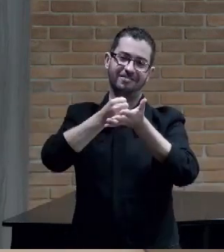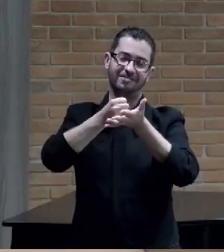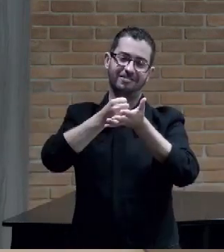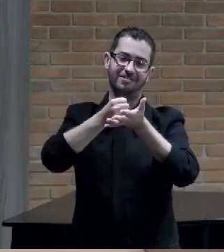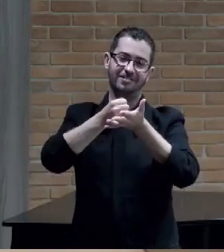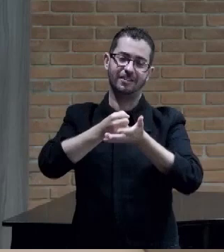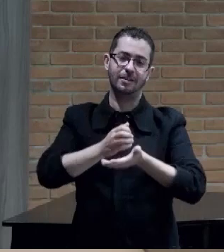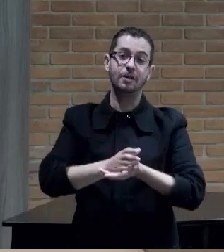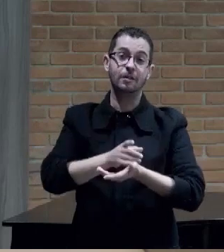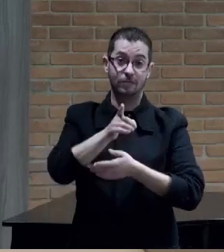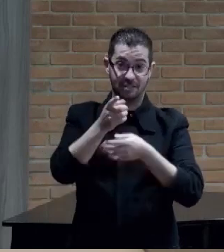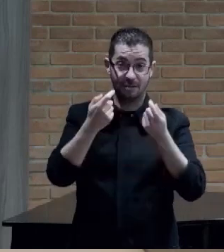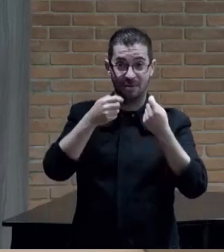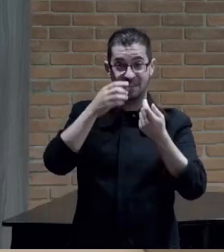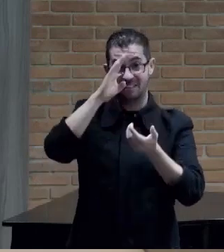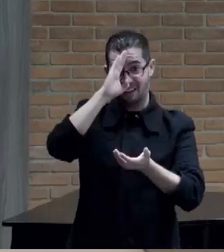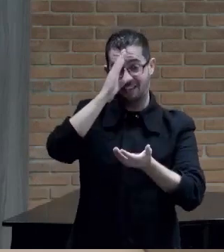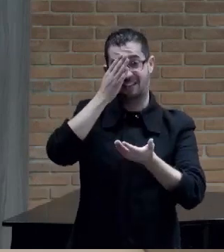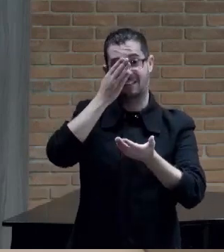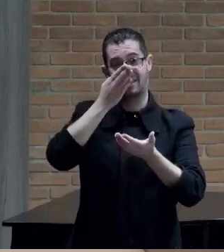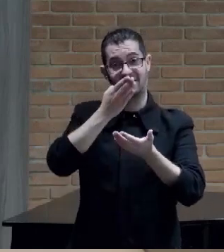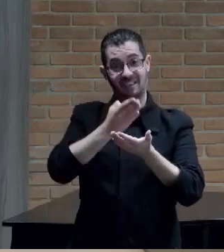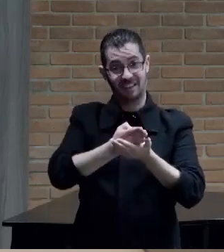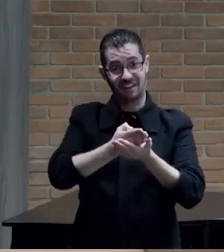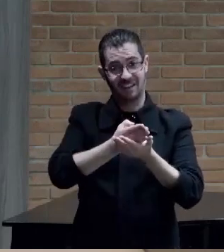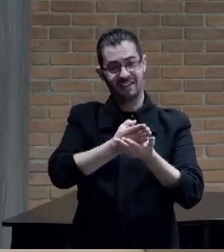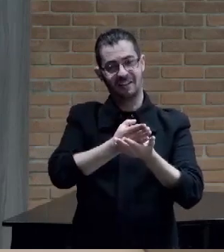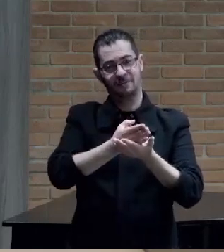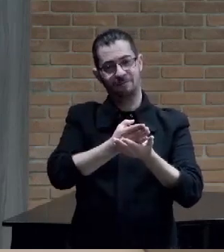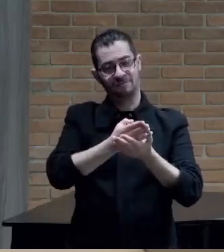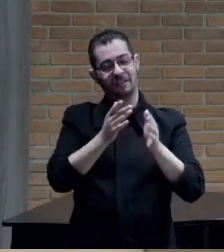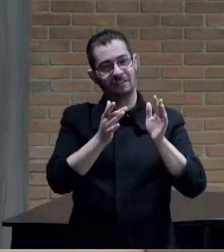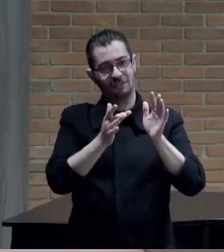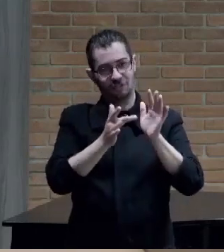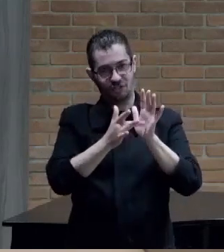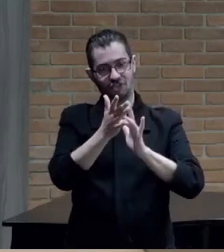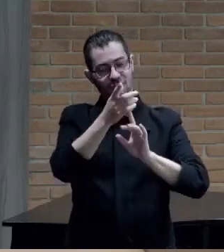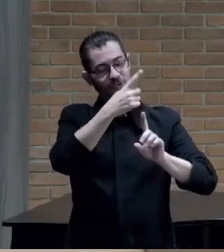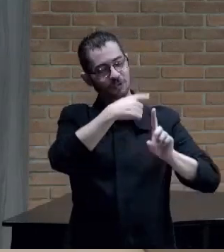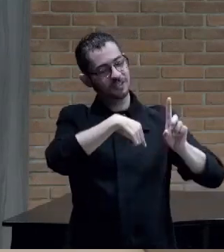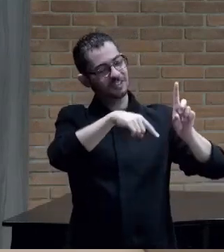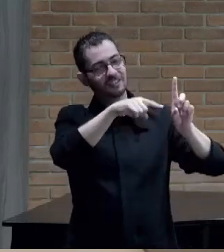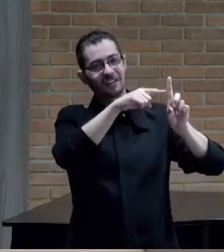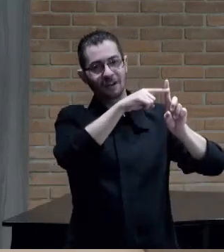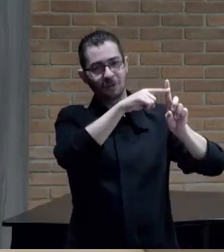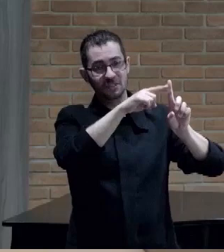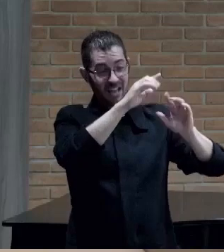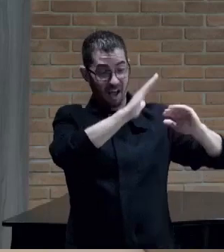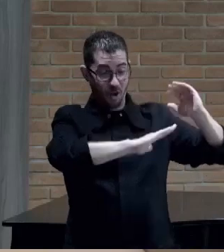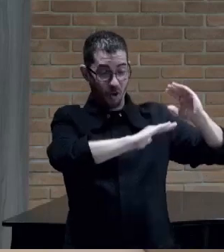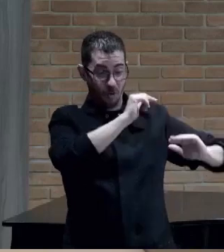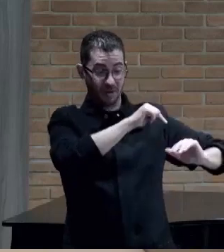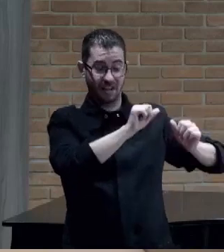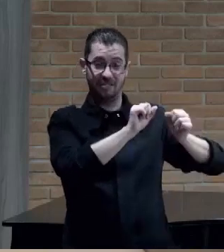Você tem que crer nisso. Nós estamos falando aqui a respeito dessa questão da